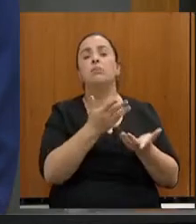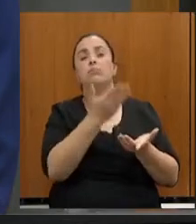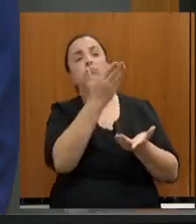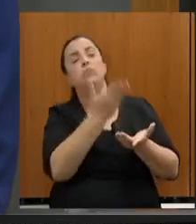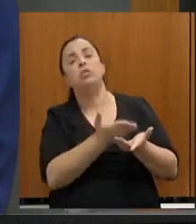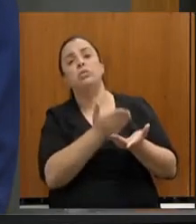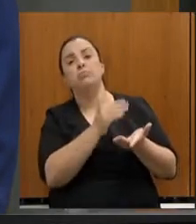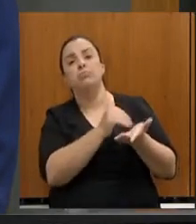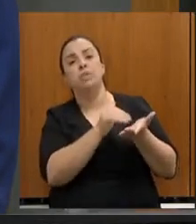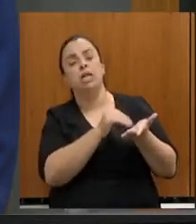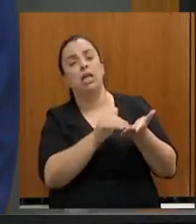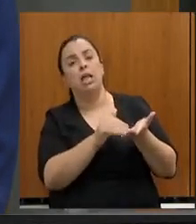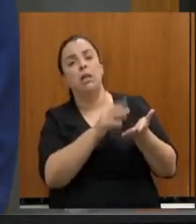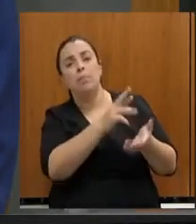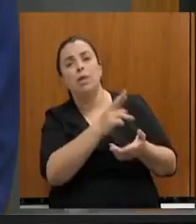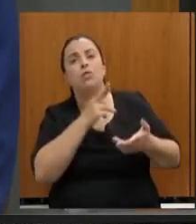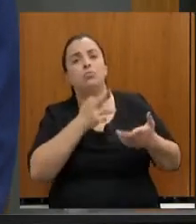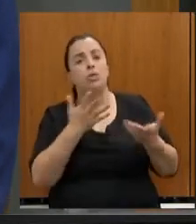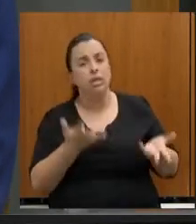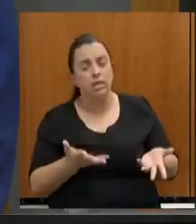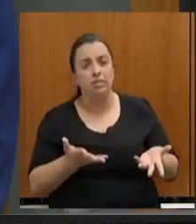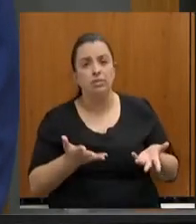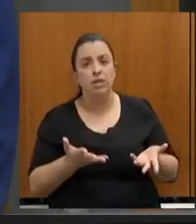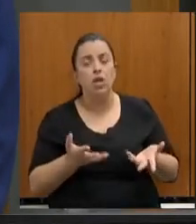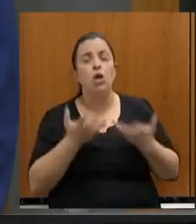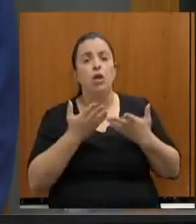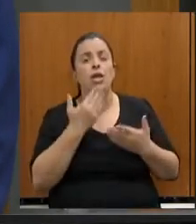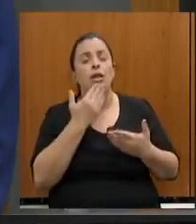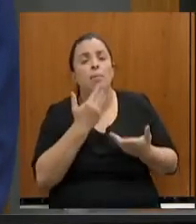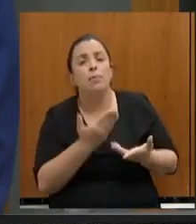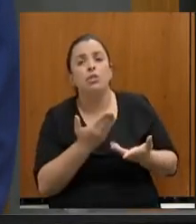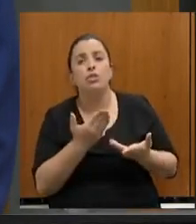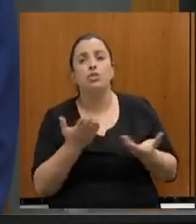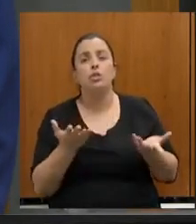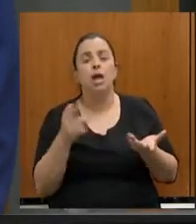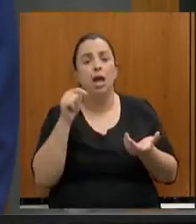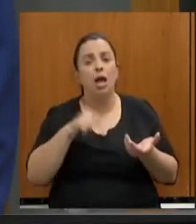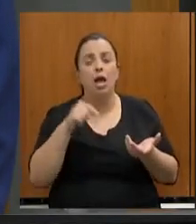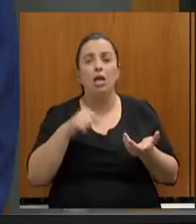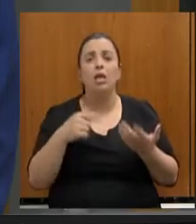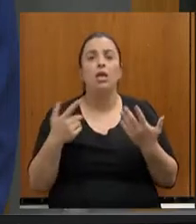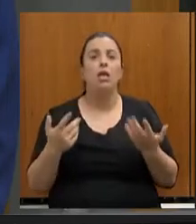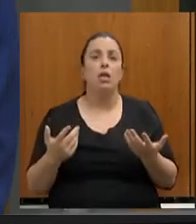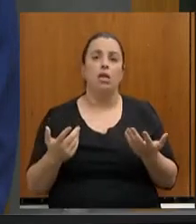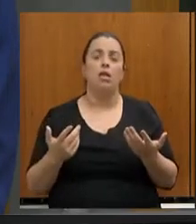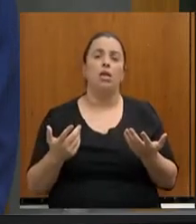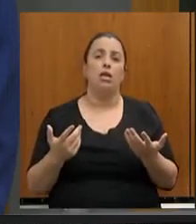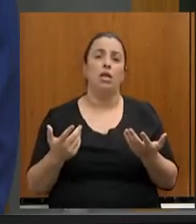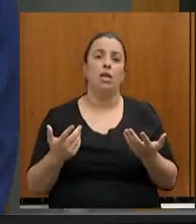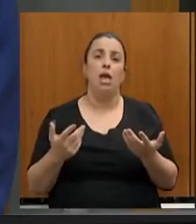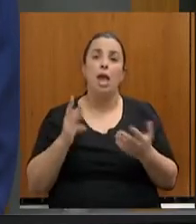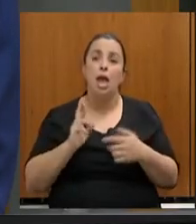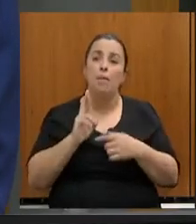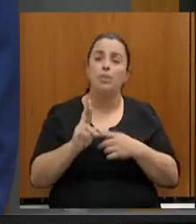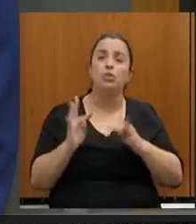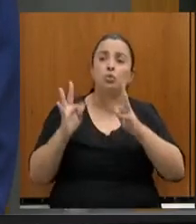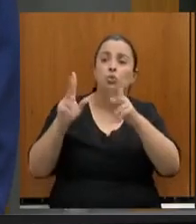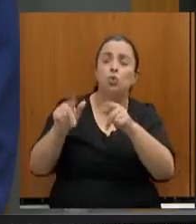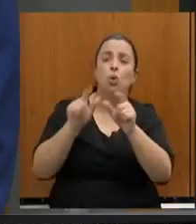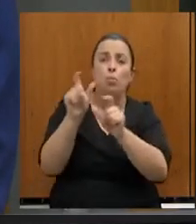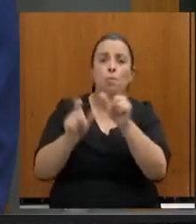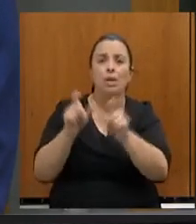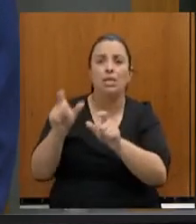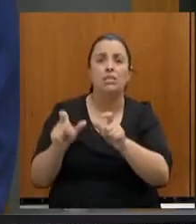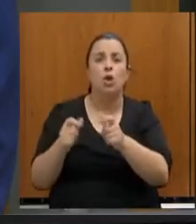isso e solicitar né Clamar aqui e a pedido de toda a população que